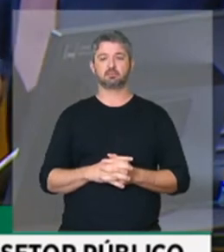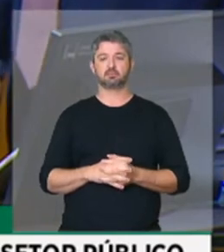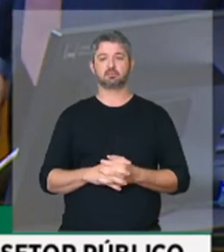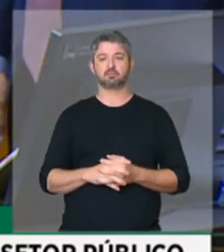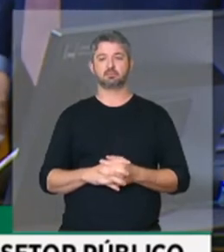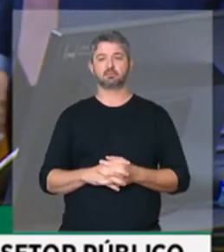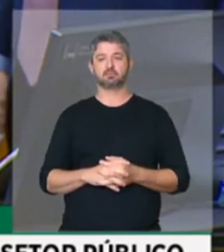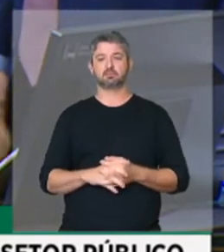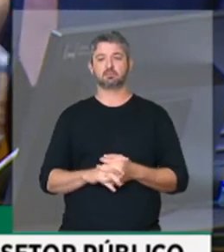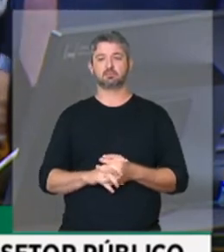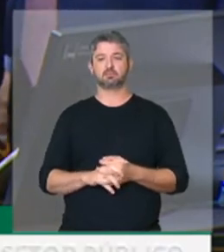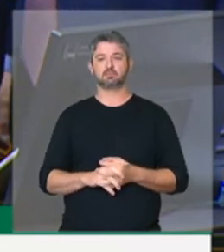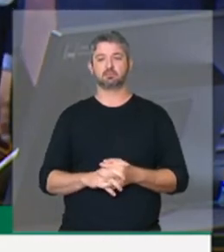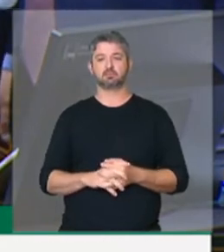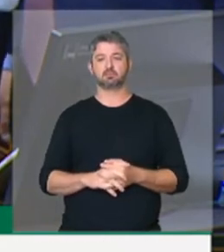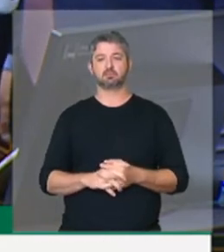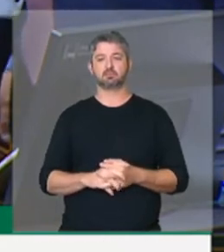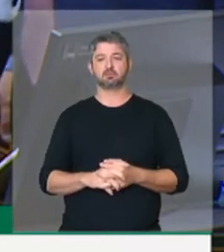do B, sim, presidente.